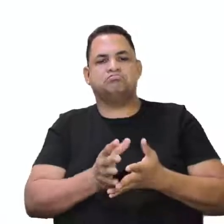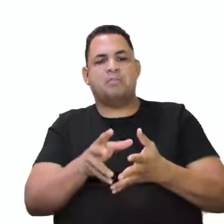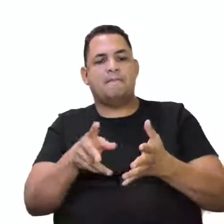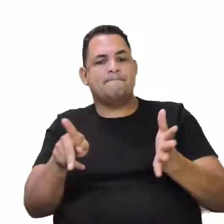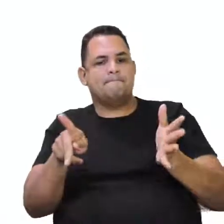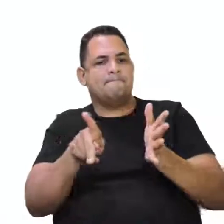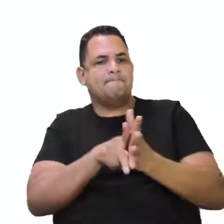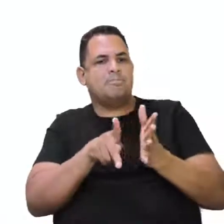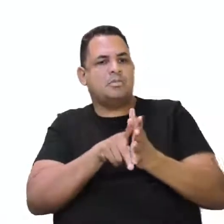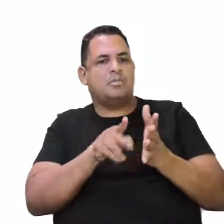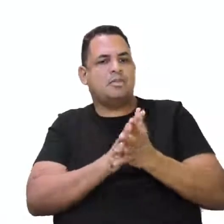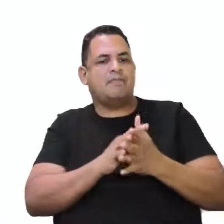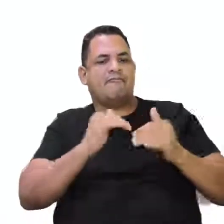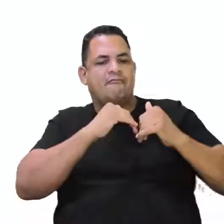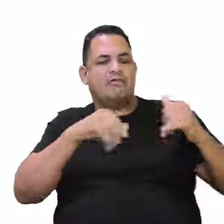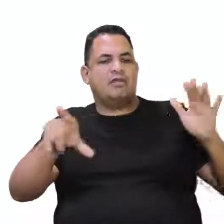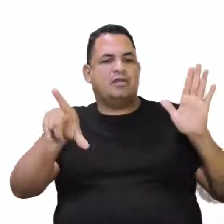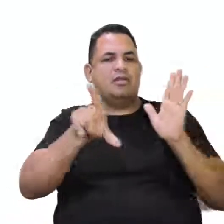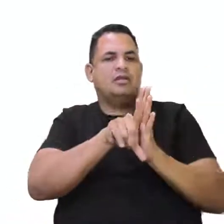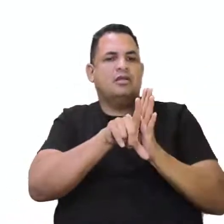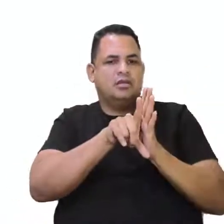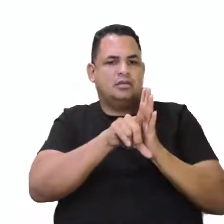ilegal, é criminosa.